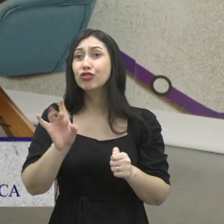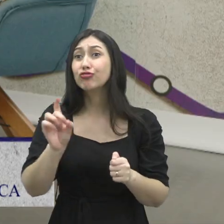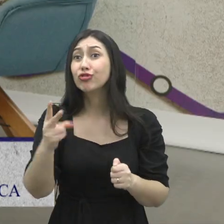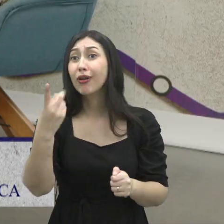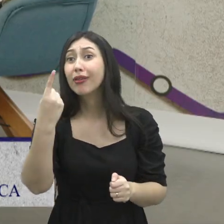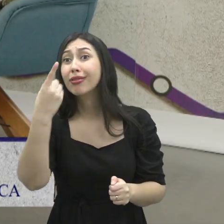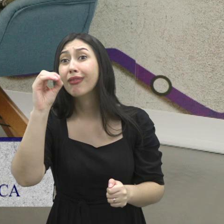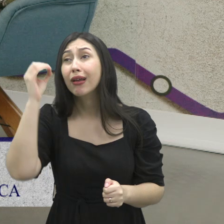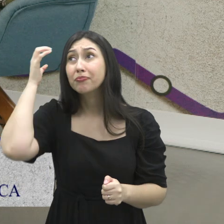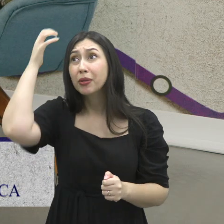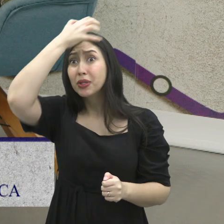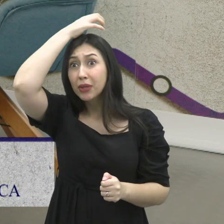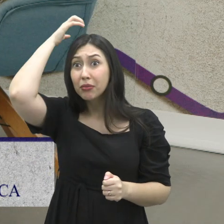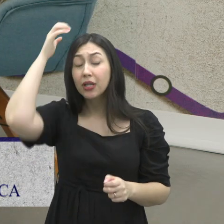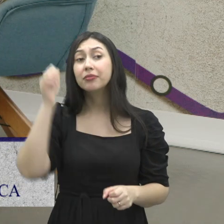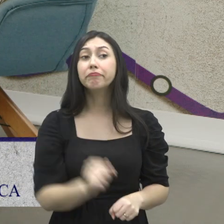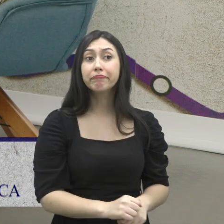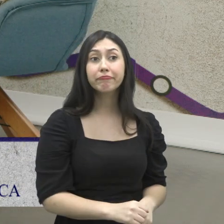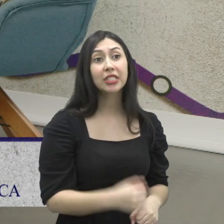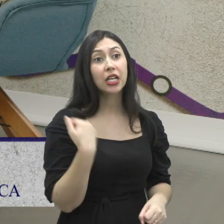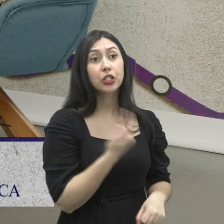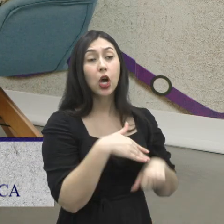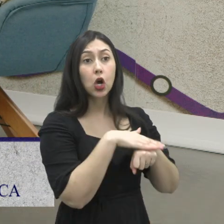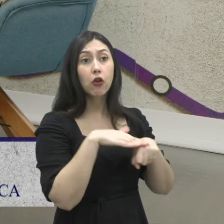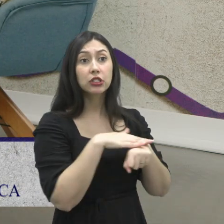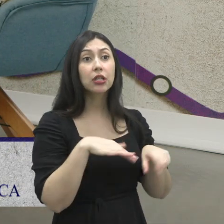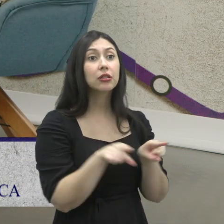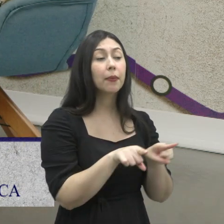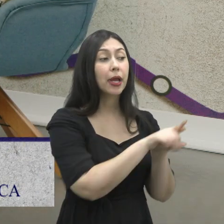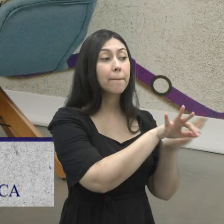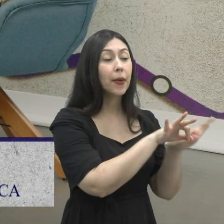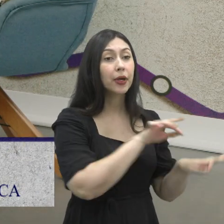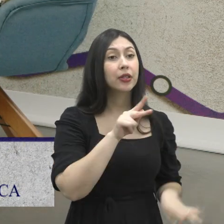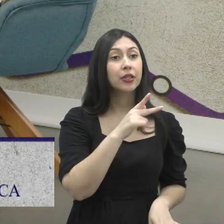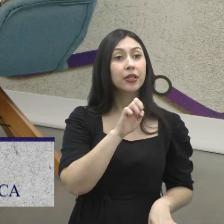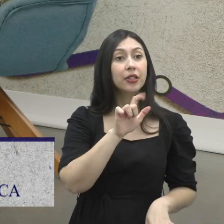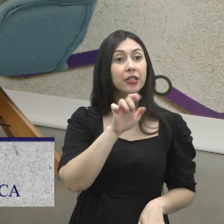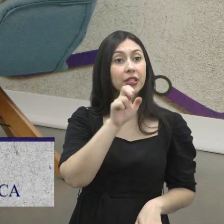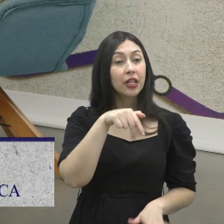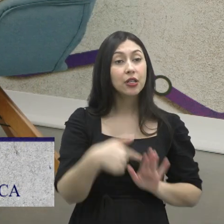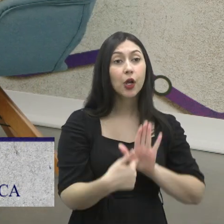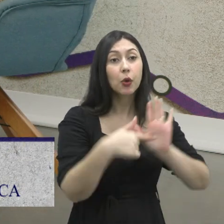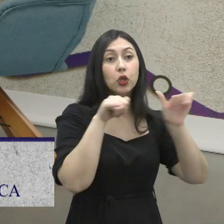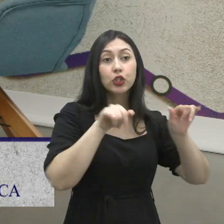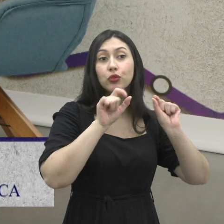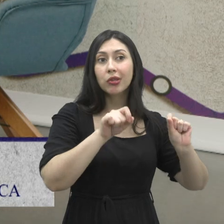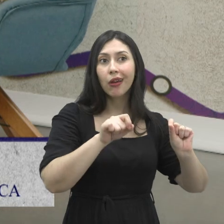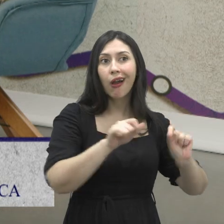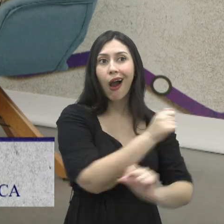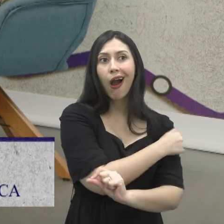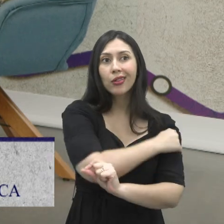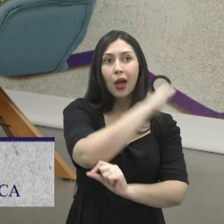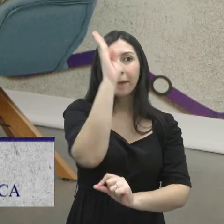Até acrescentando, a gente estava conversando com a minha produtora Ellen, nosso coordenador, que saiu uma notícia recentemente que alunos brasileiros leem